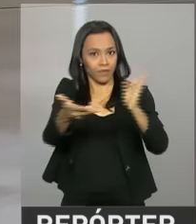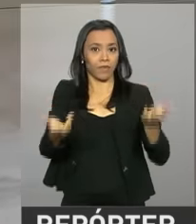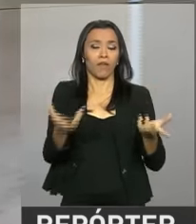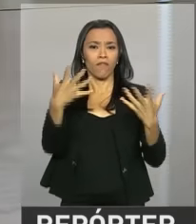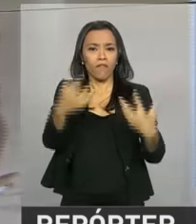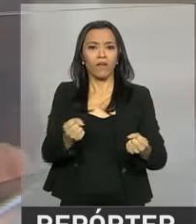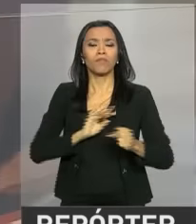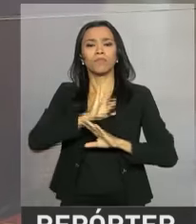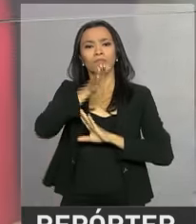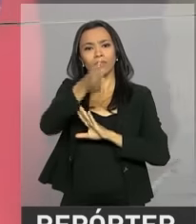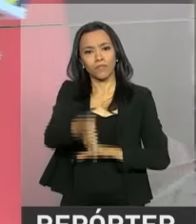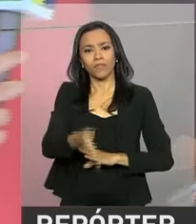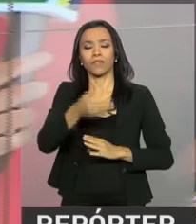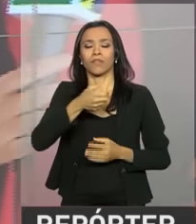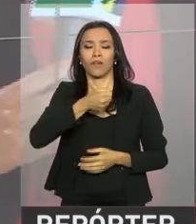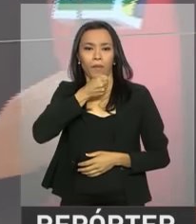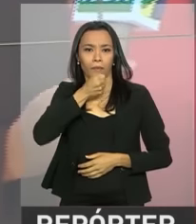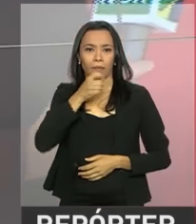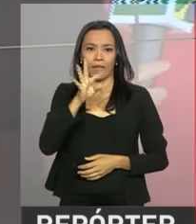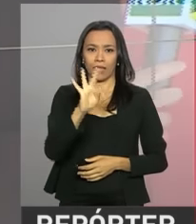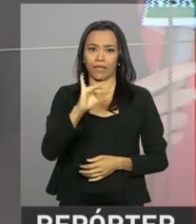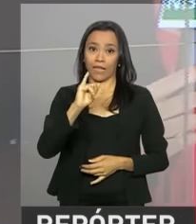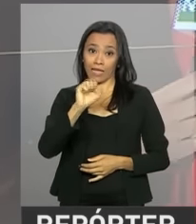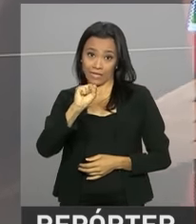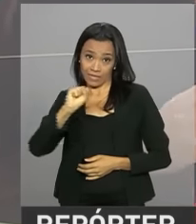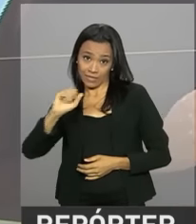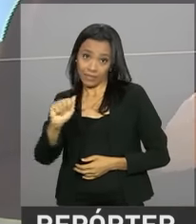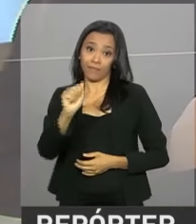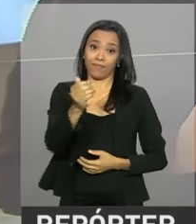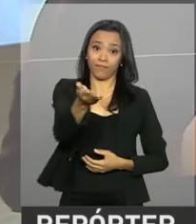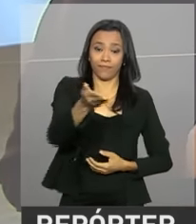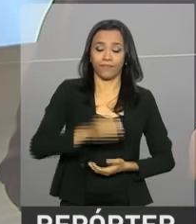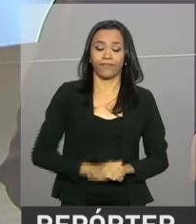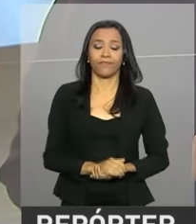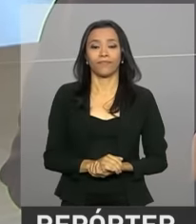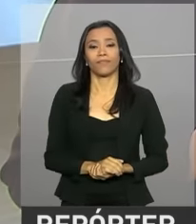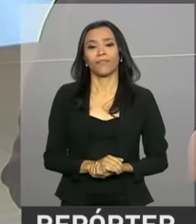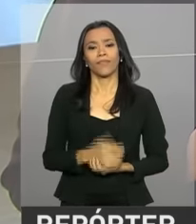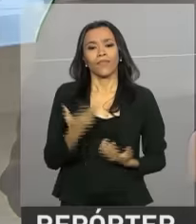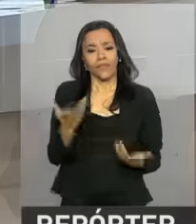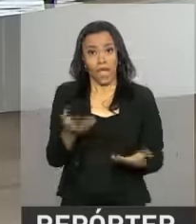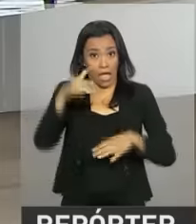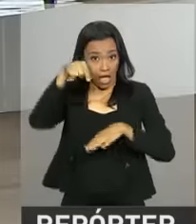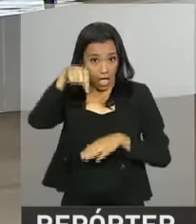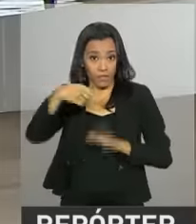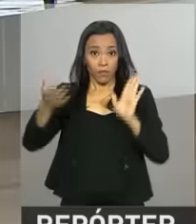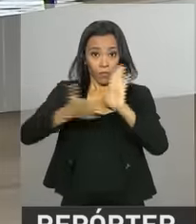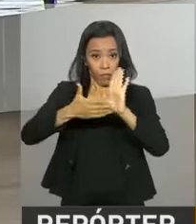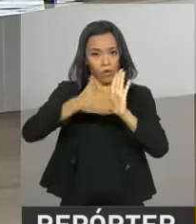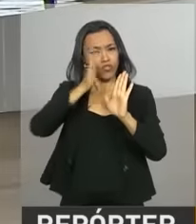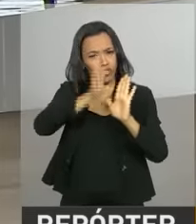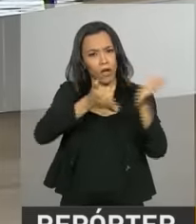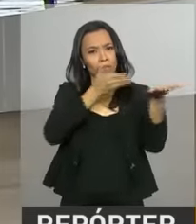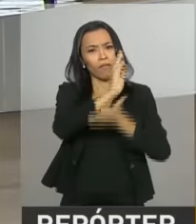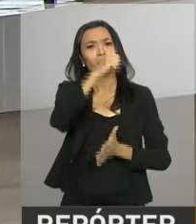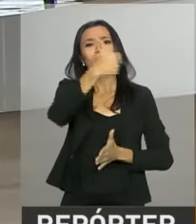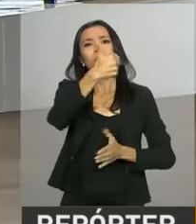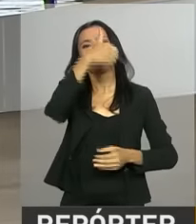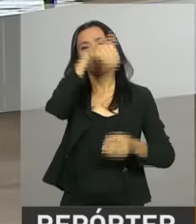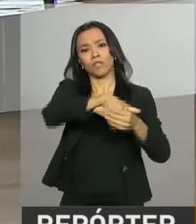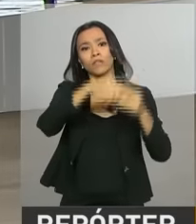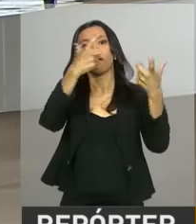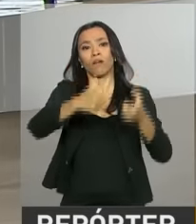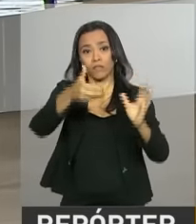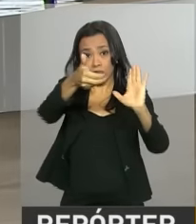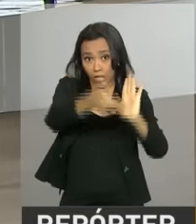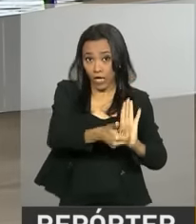repórter taa que traz as informações ao vivo pra gente oi Taísa Oi Renata essa proposta já foi aprovada em primeiro turno na Câmara dos